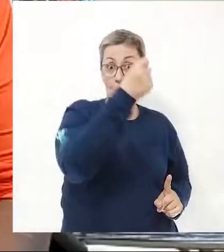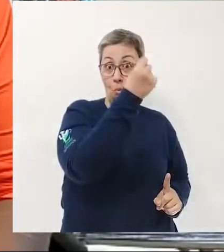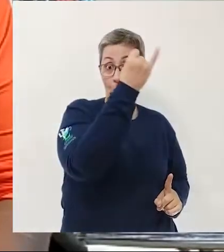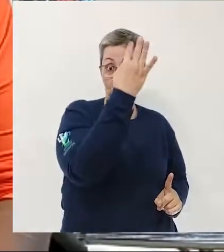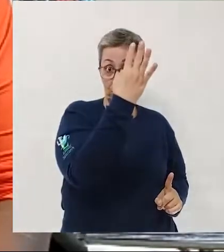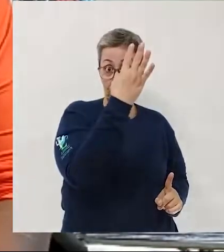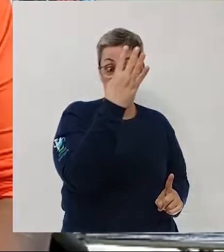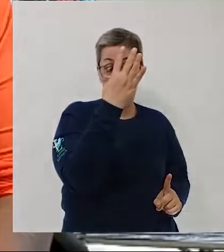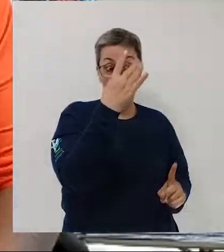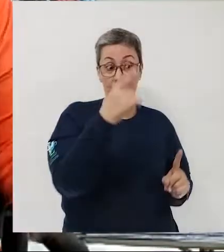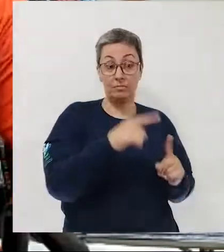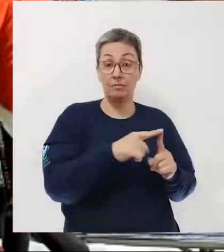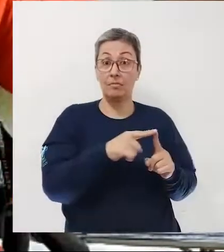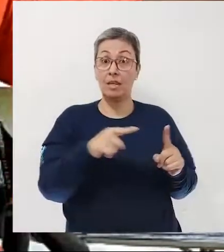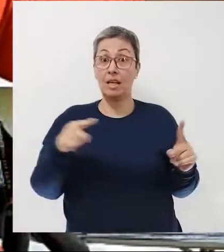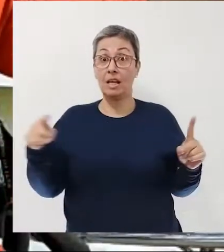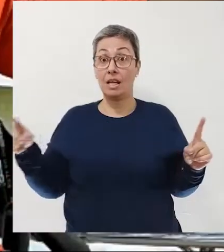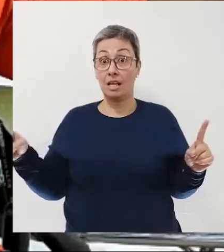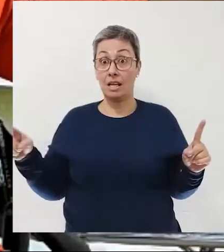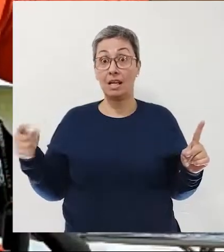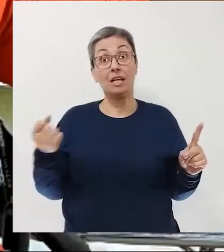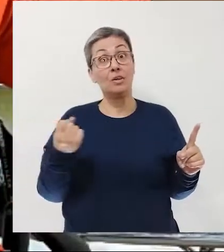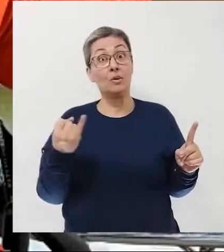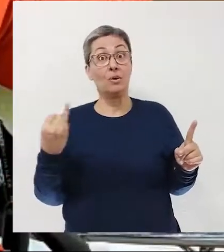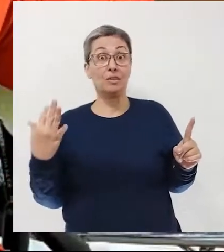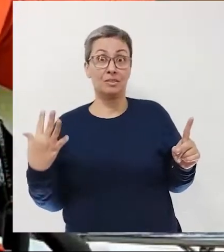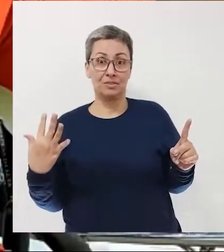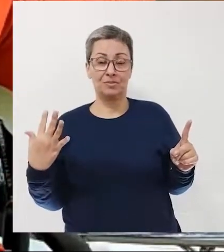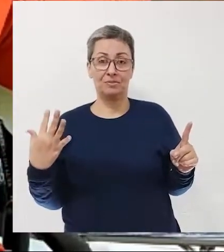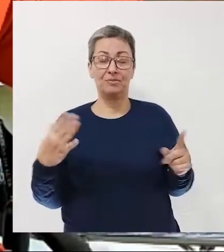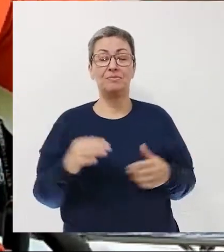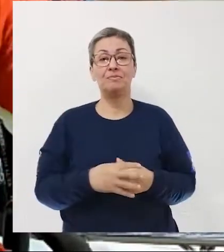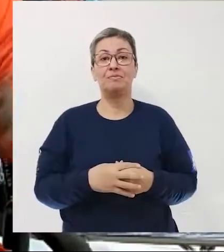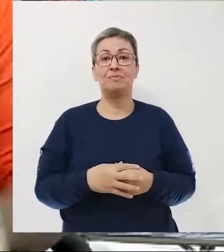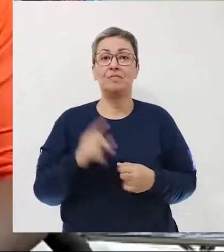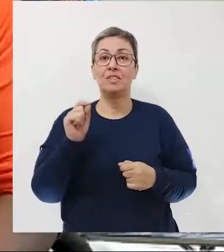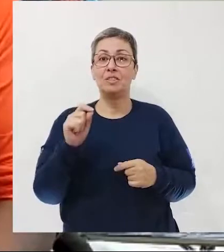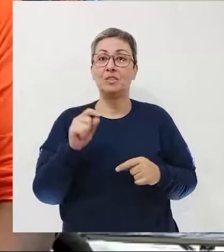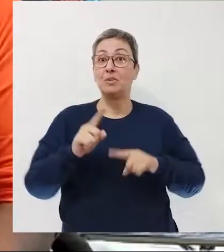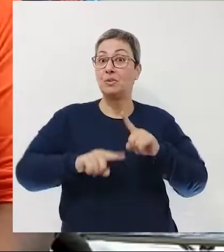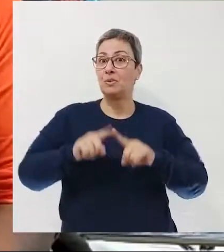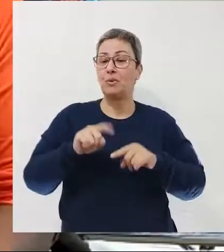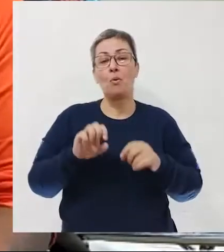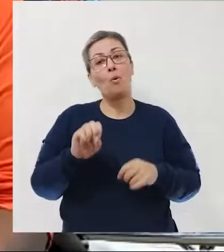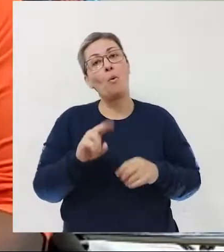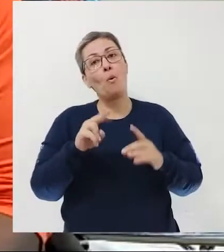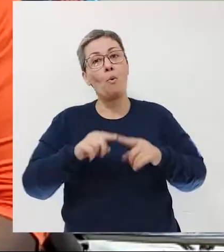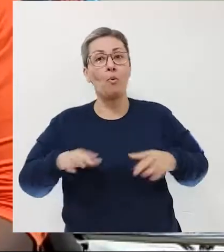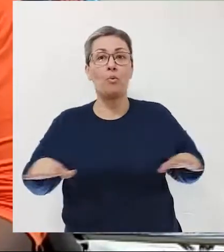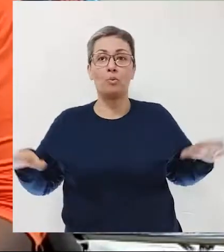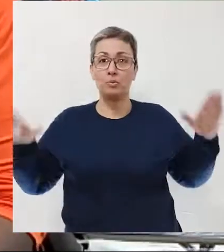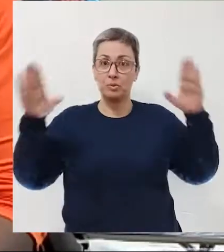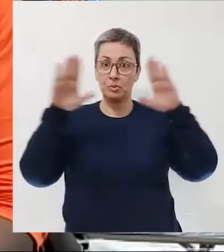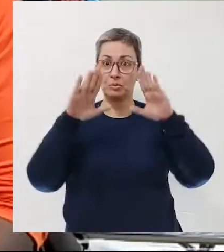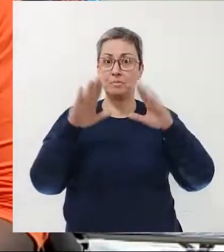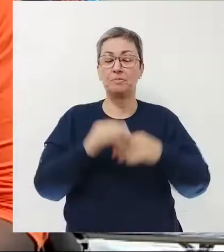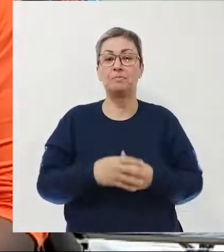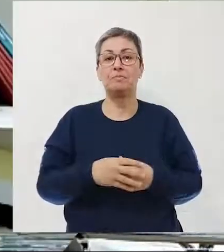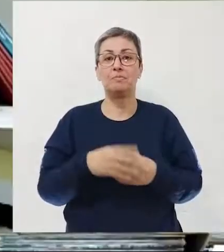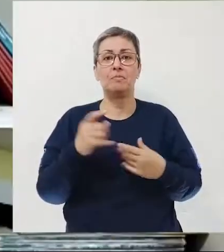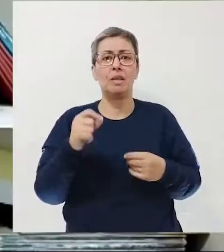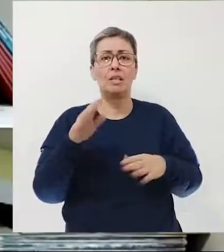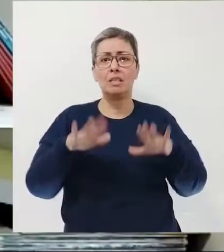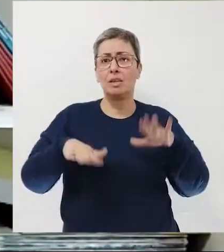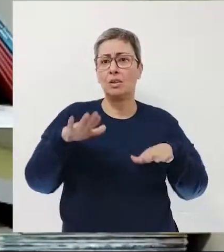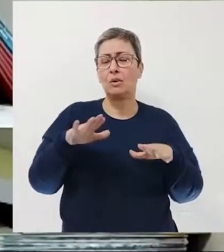comprimento e de largura do objeto ou espaço que será medido.